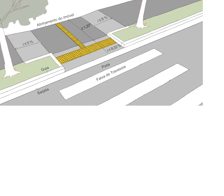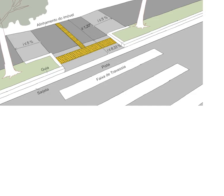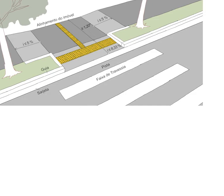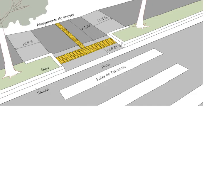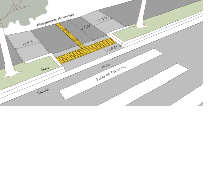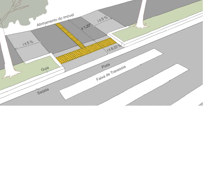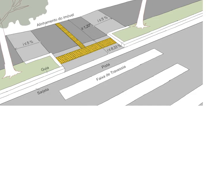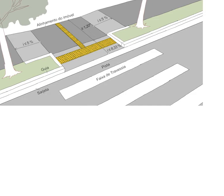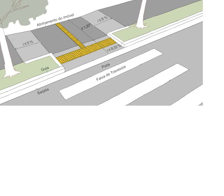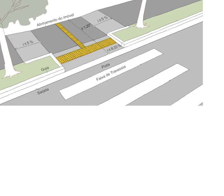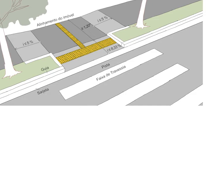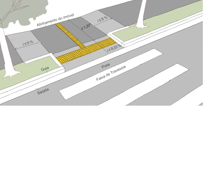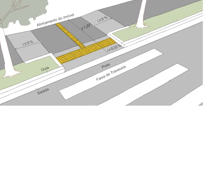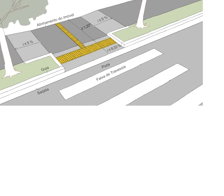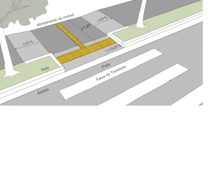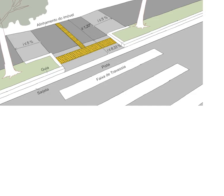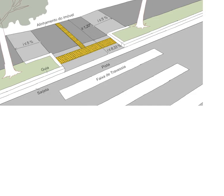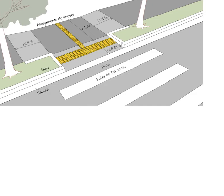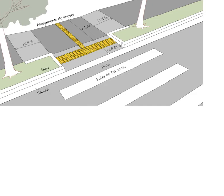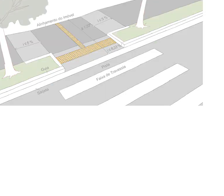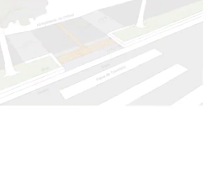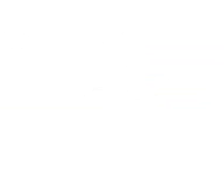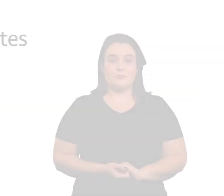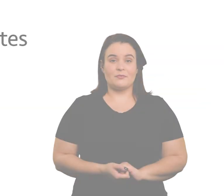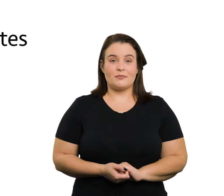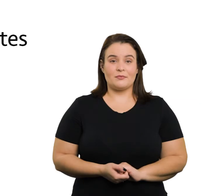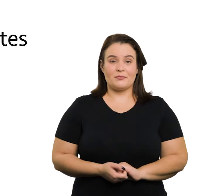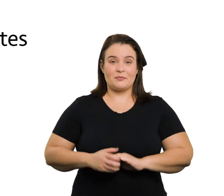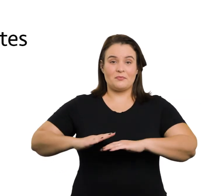último rebaixamento e a existência de canteiros.